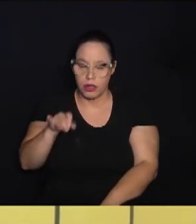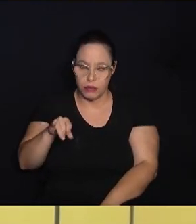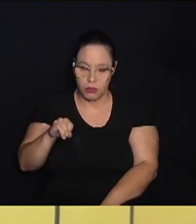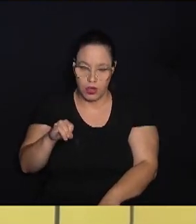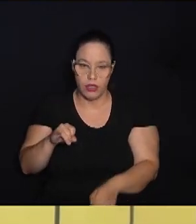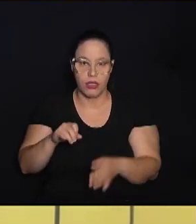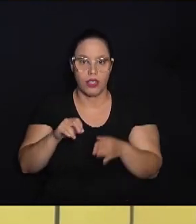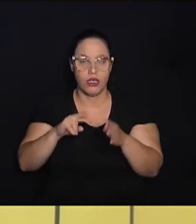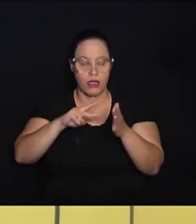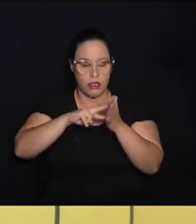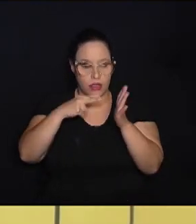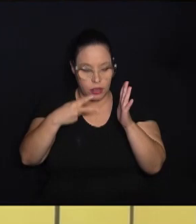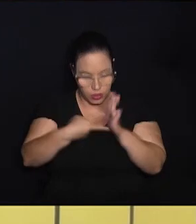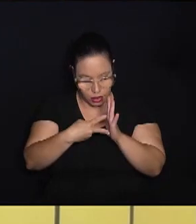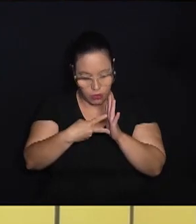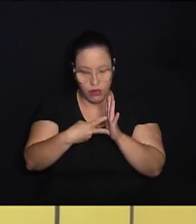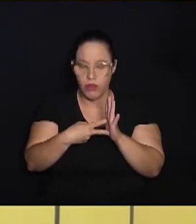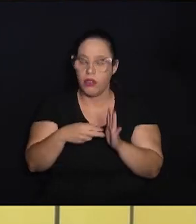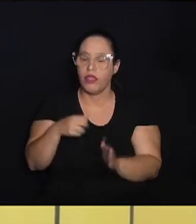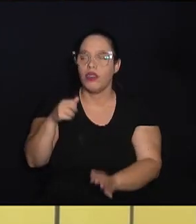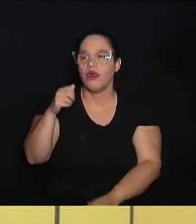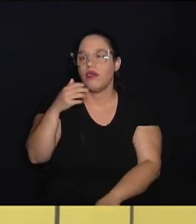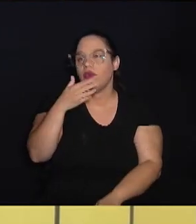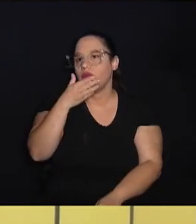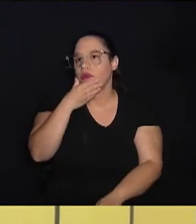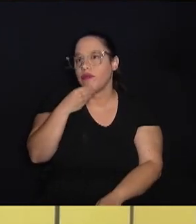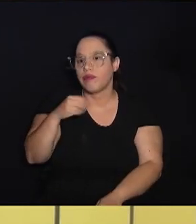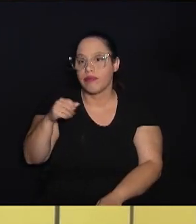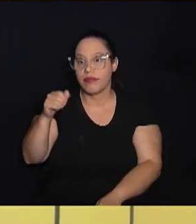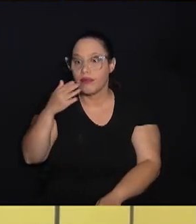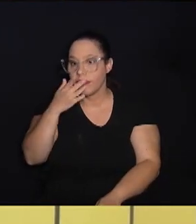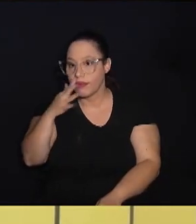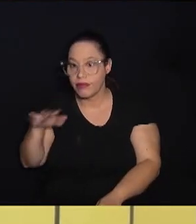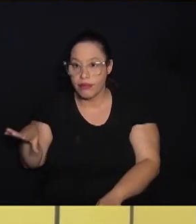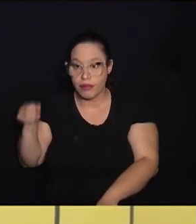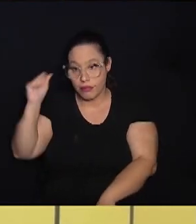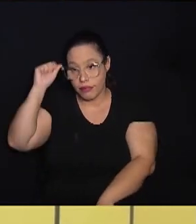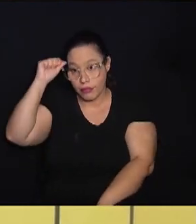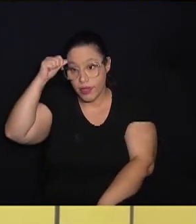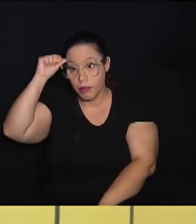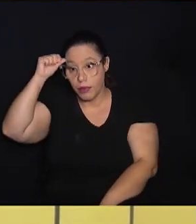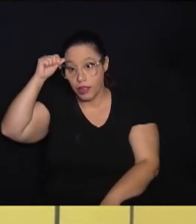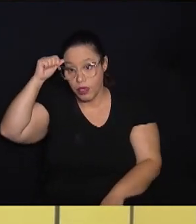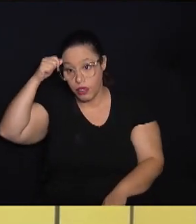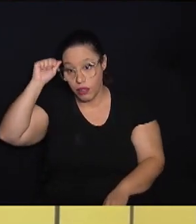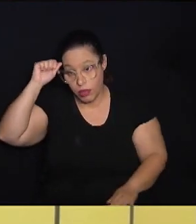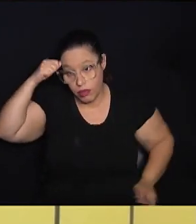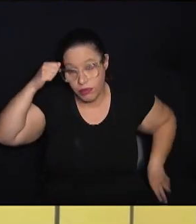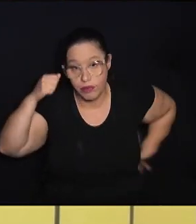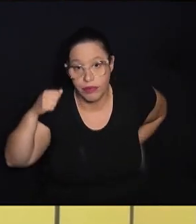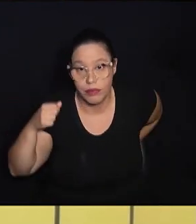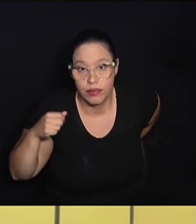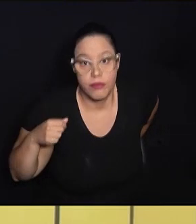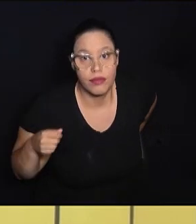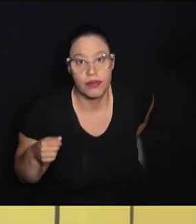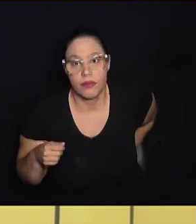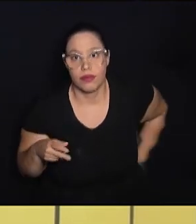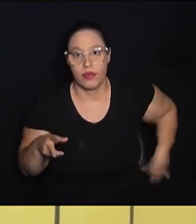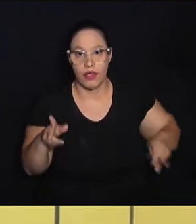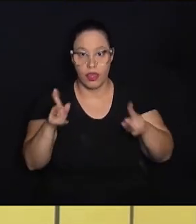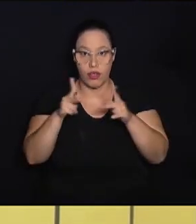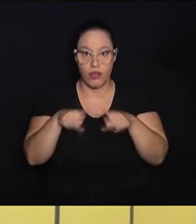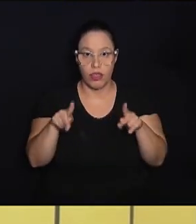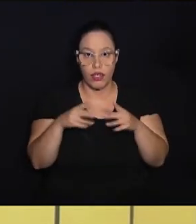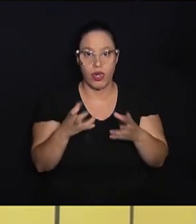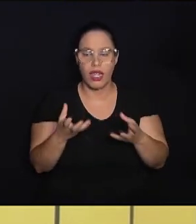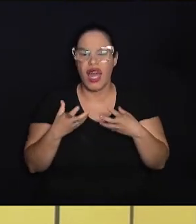gibi é o mascotinho ali então essa revista em quadrinho chamava Gibi só que ela se tornou tão Popular que a pessoa chegava na banca e falava que era um jibi que